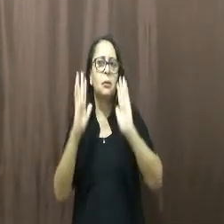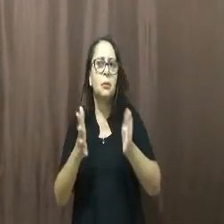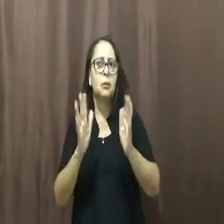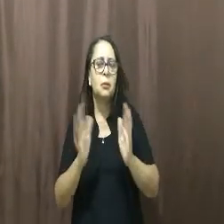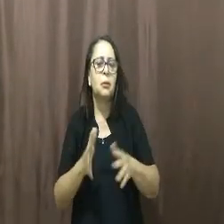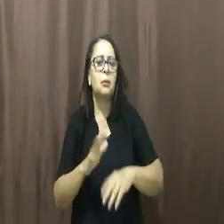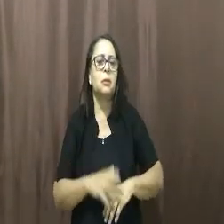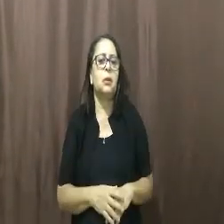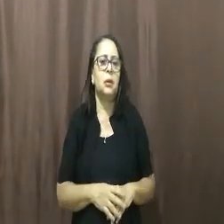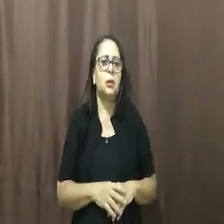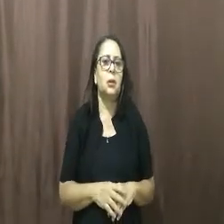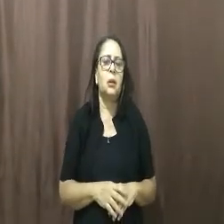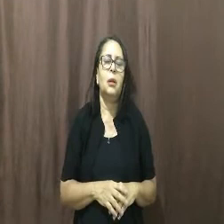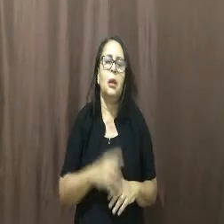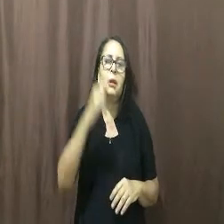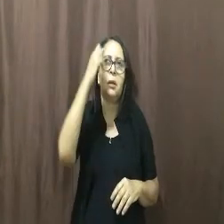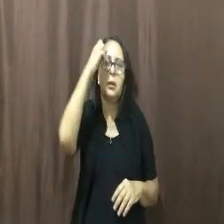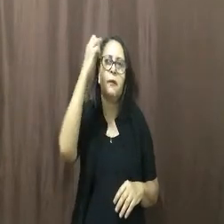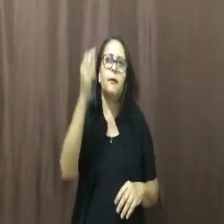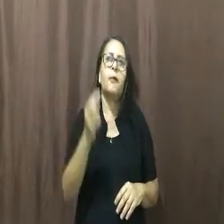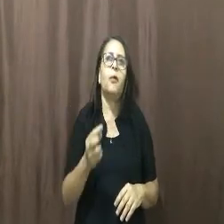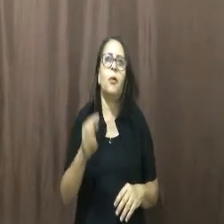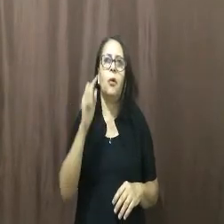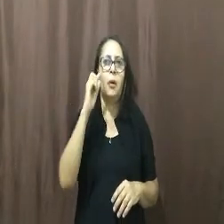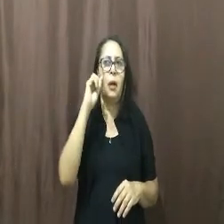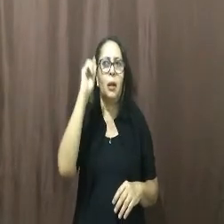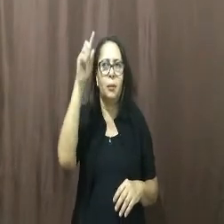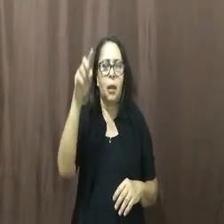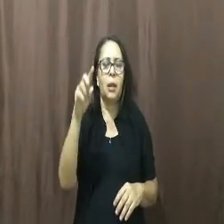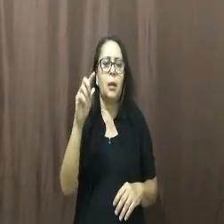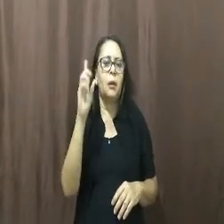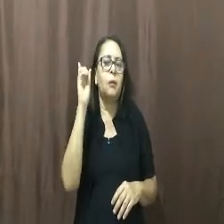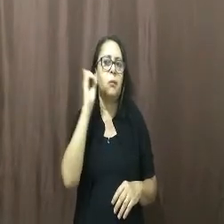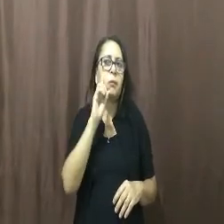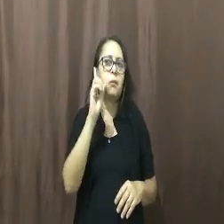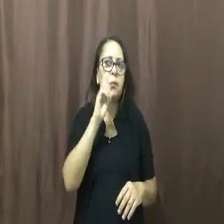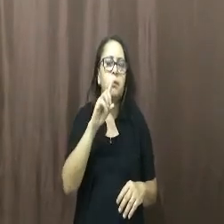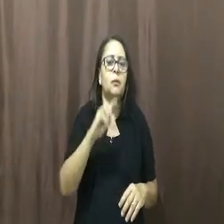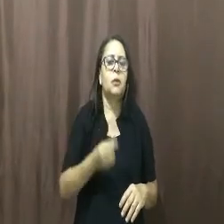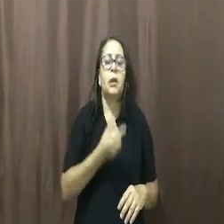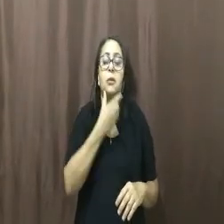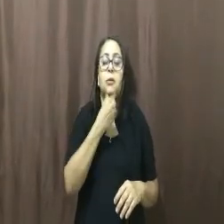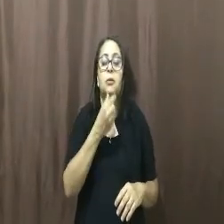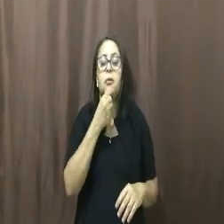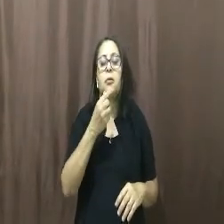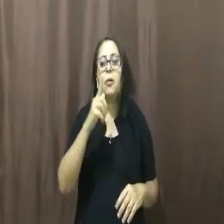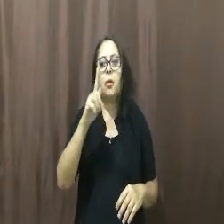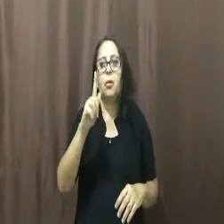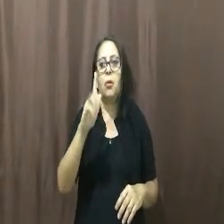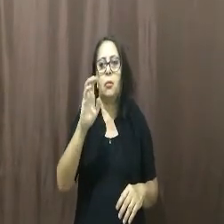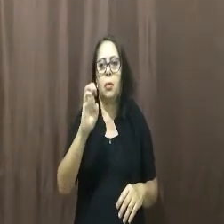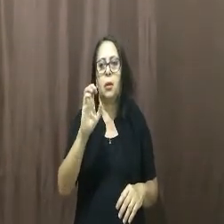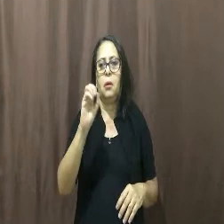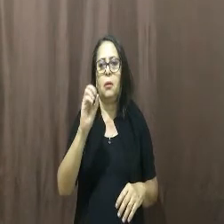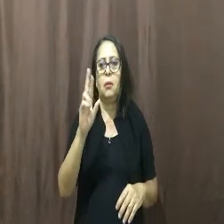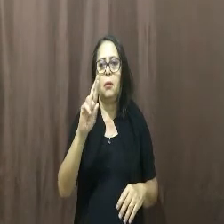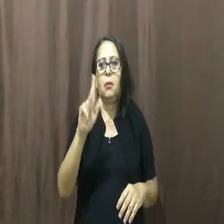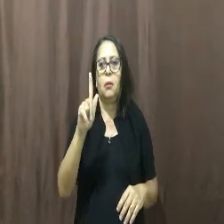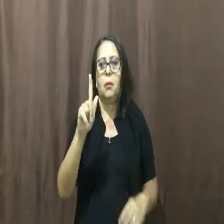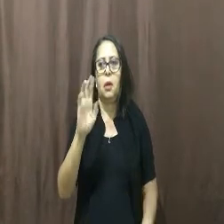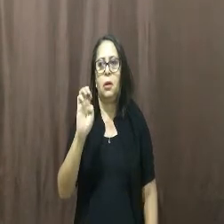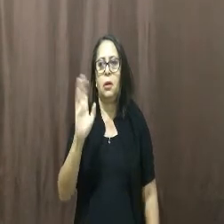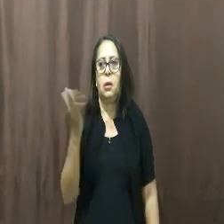né? Se nós formos olharmos, lá nos Estados Unidos, com a morte lá sob os joelhos de um